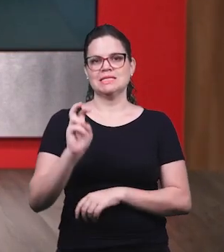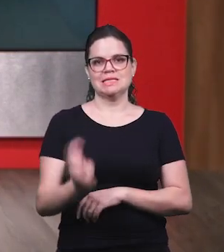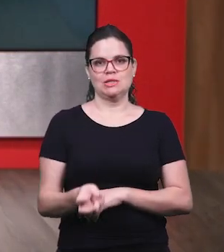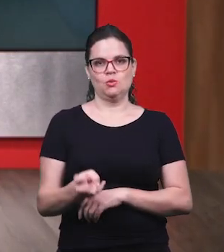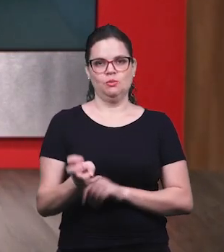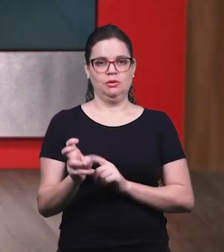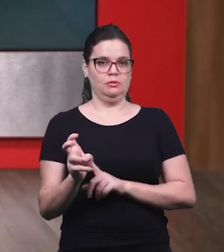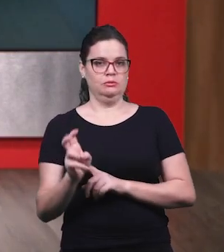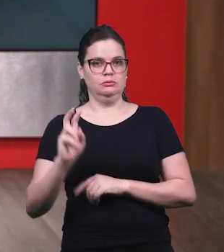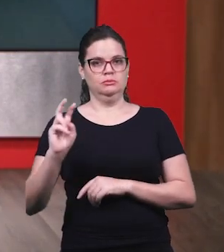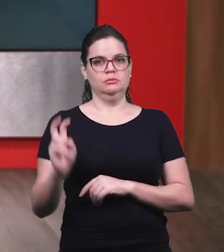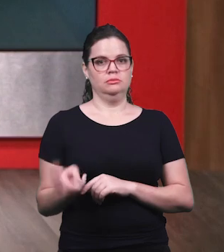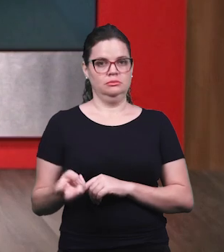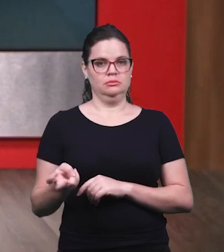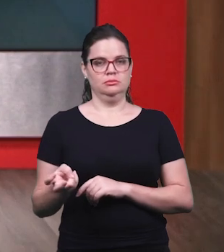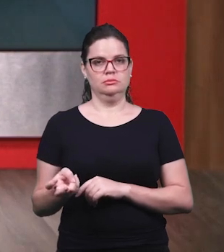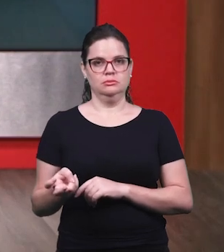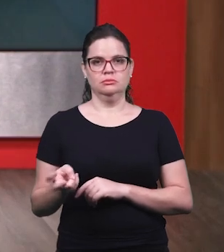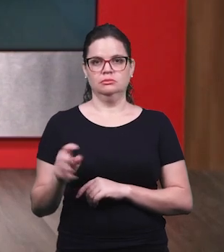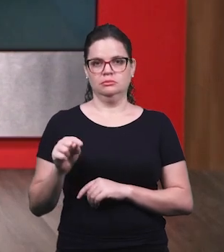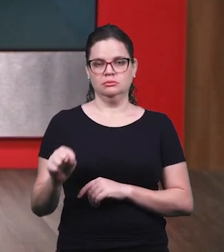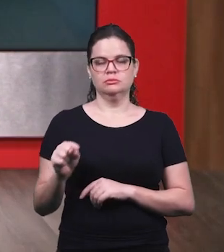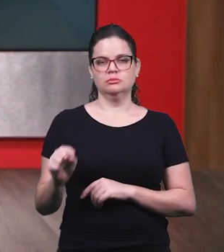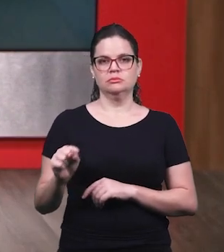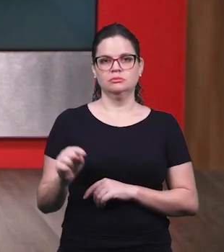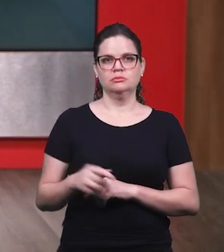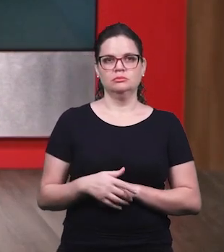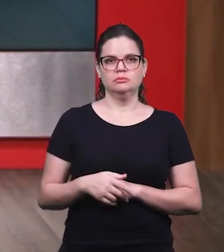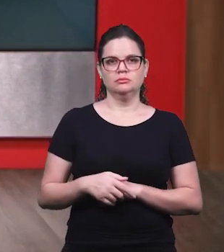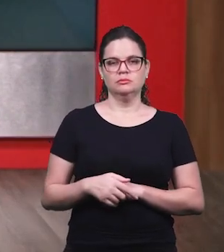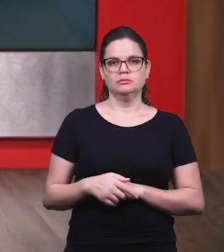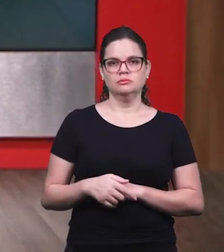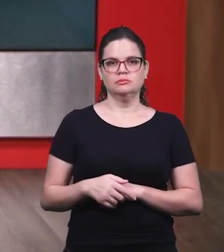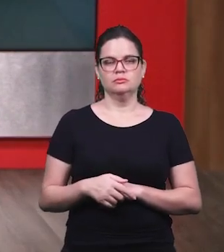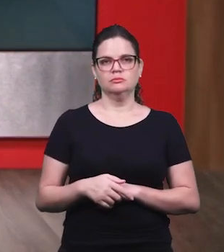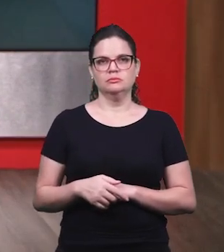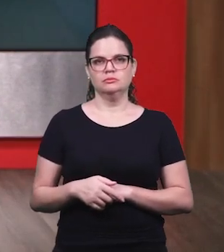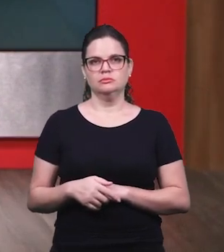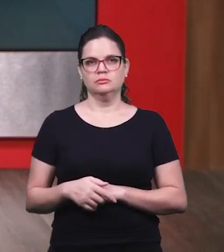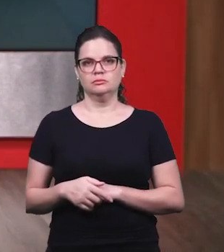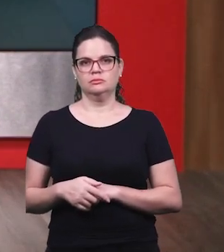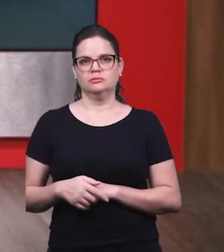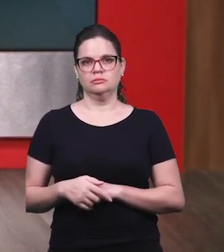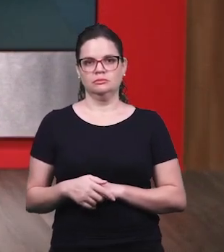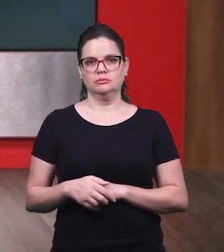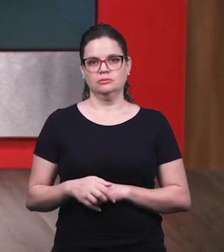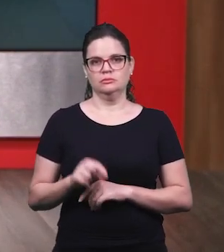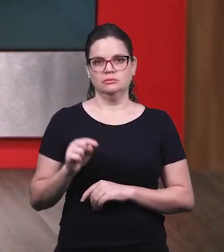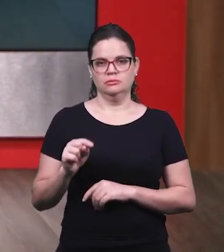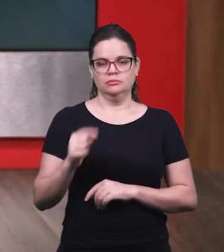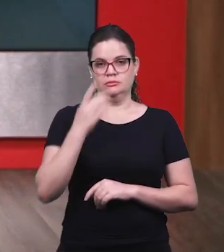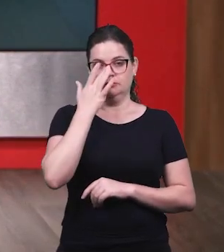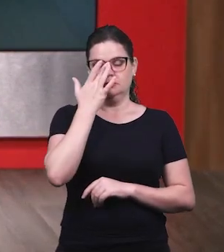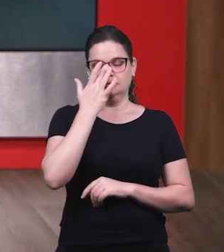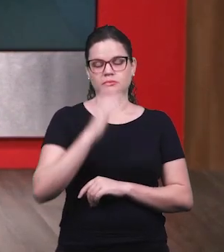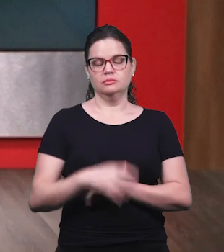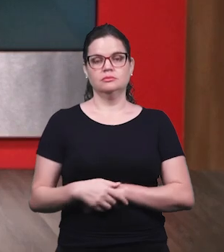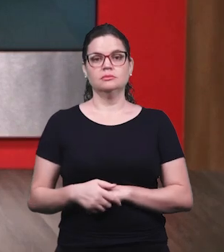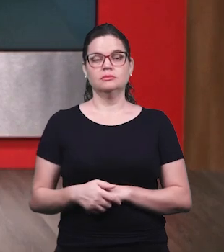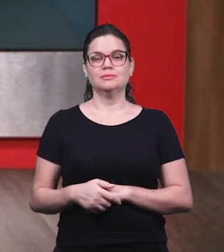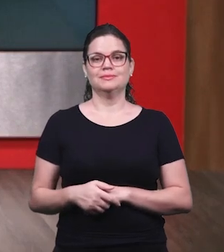do cálculo vai ser exatamente o valor original.